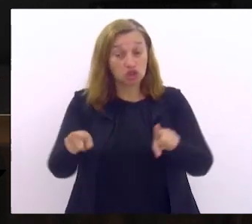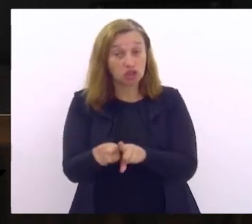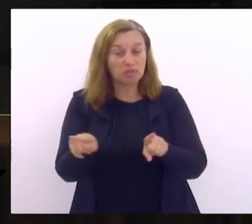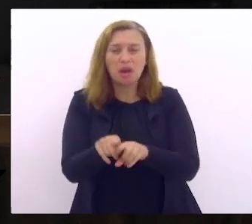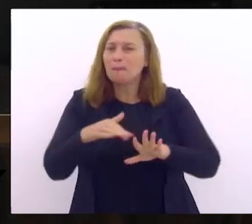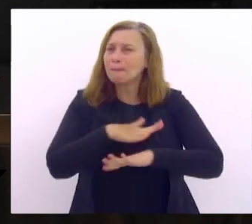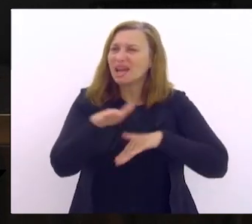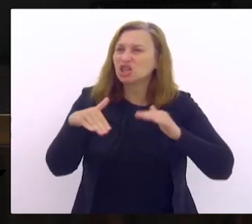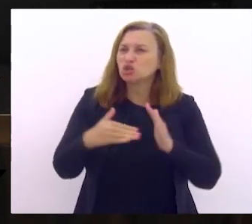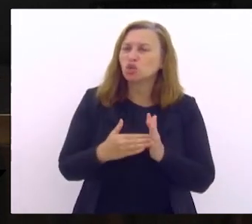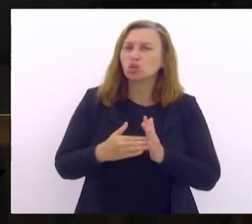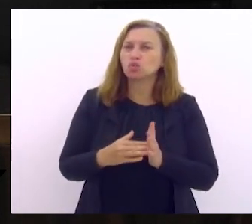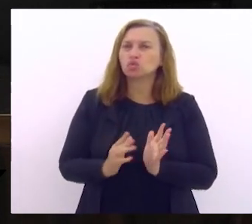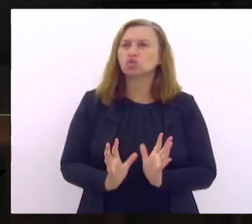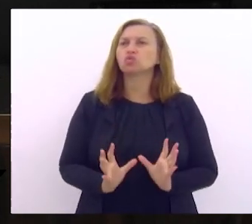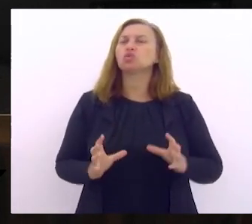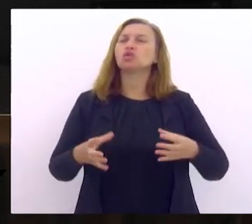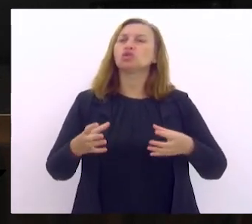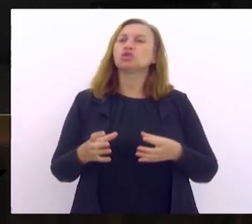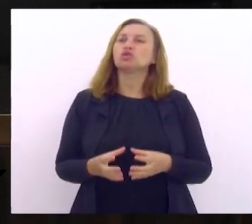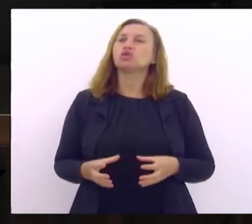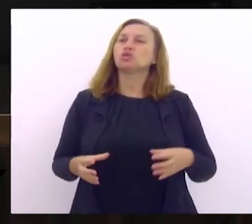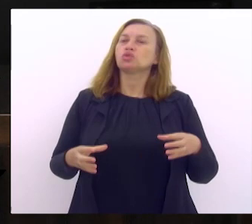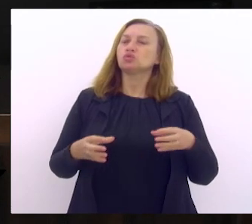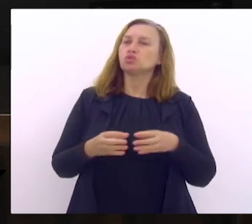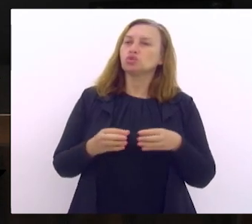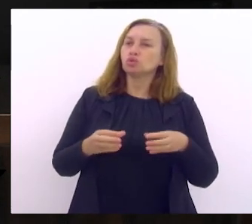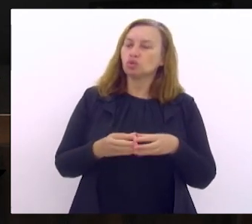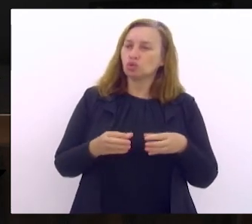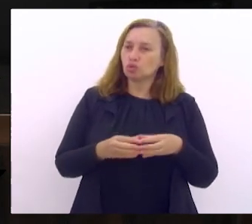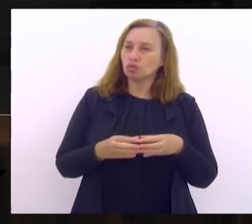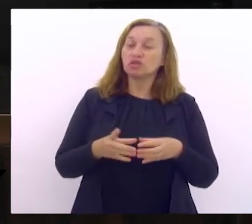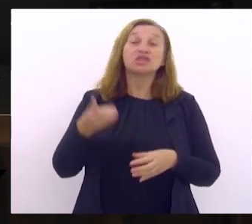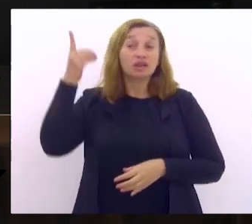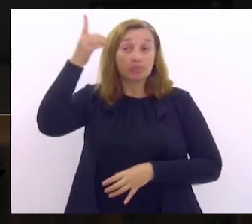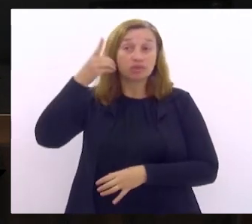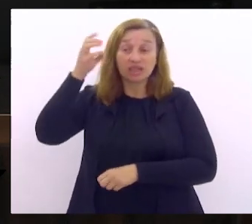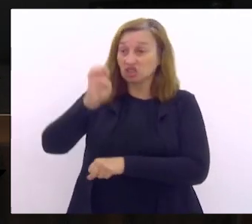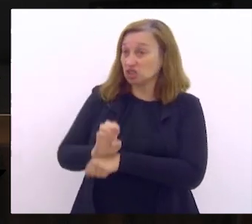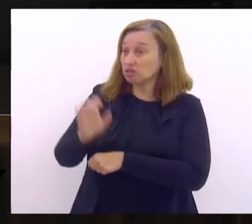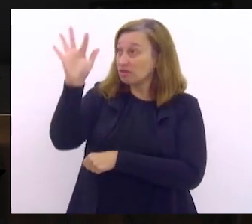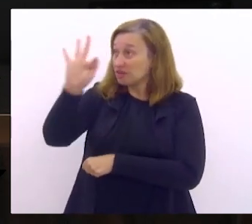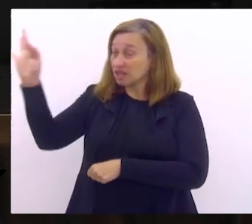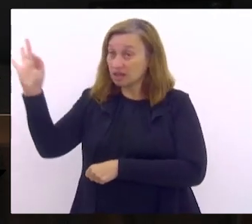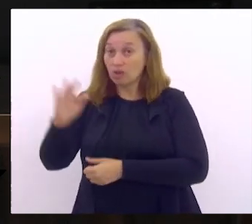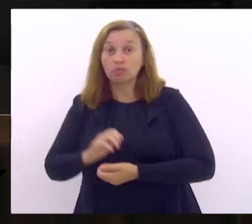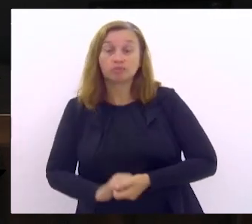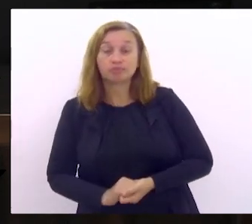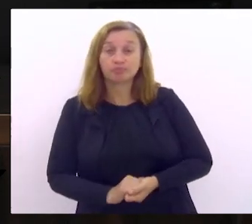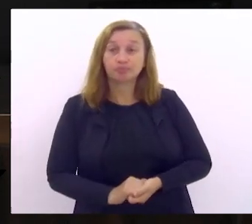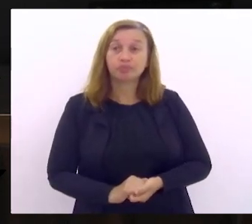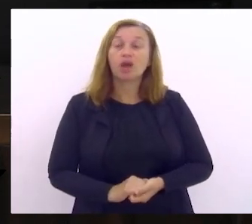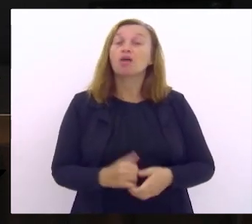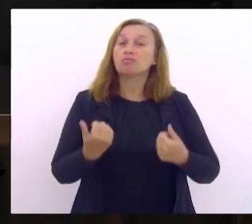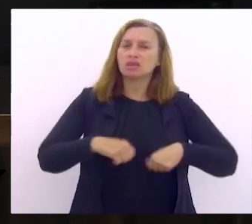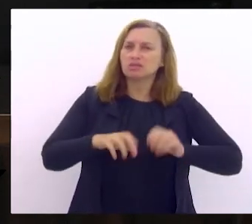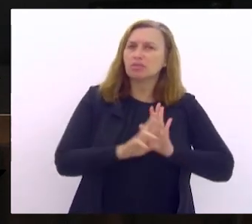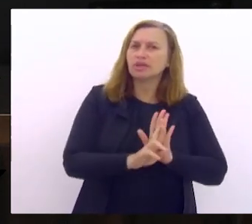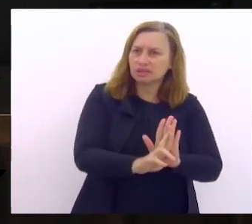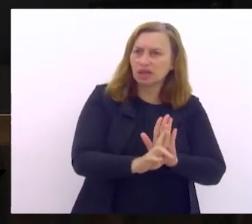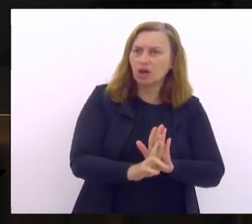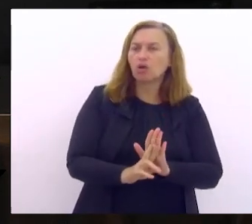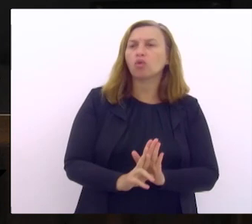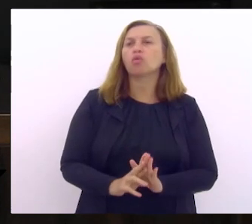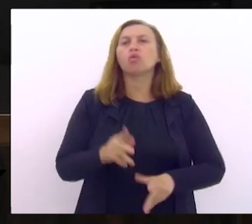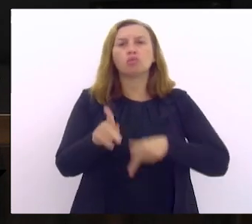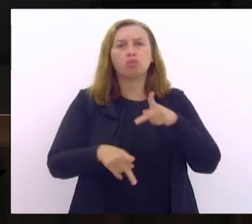a bancada do Estado do Rio de Janeiro Federal, porque essa bancada foi eleita pelo povo do Estado do Rio de Janeiro, então tem que representar o povo do Estado do